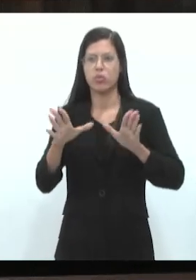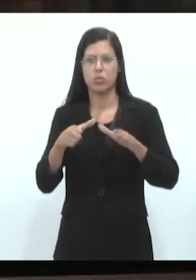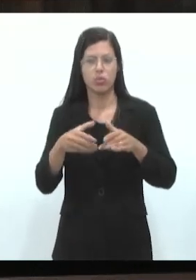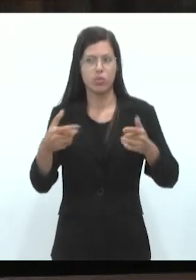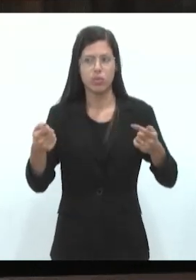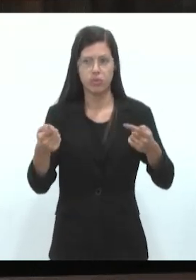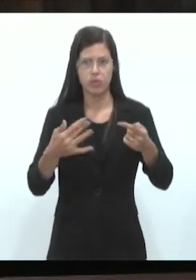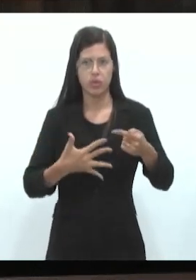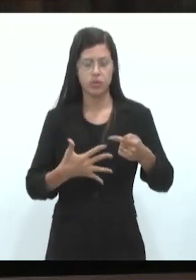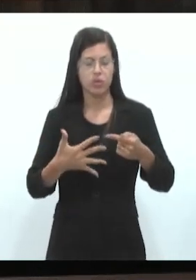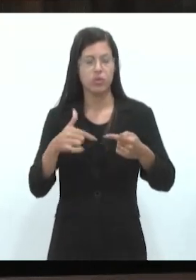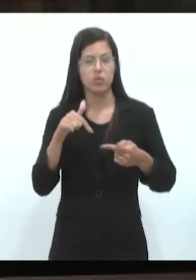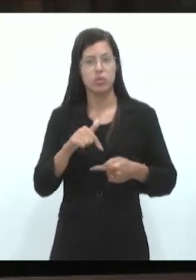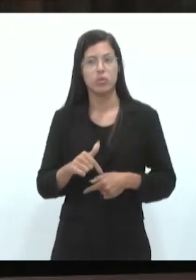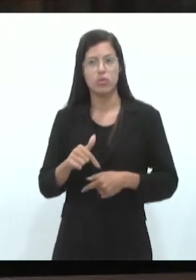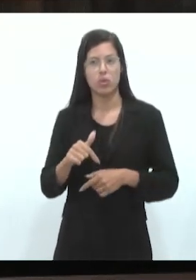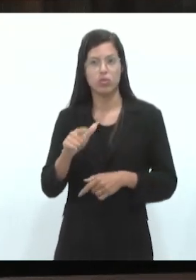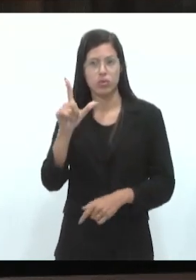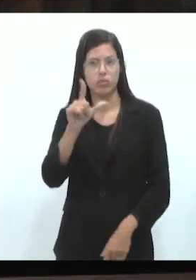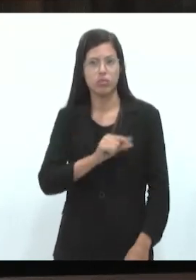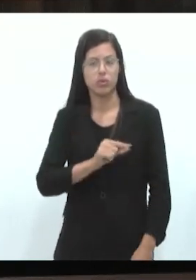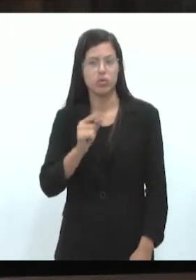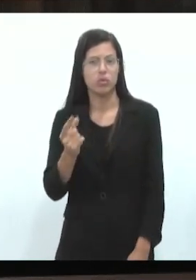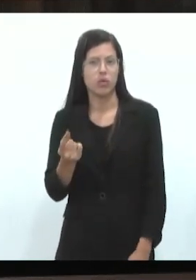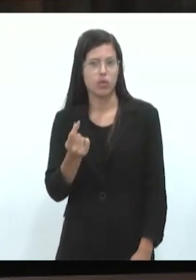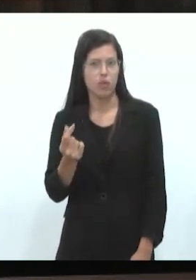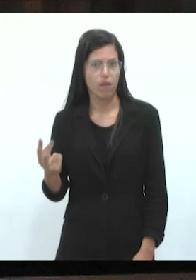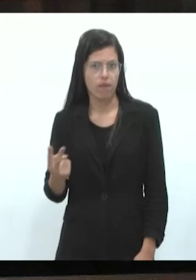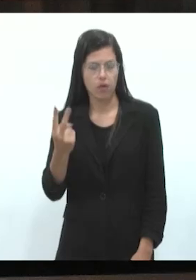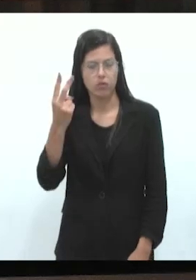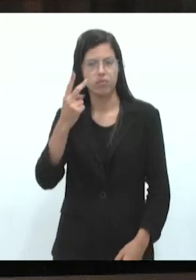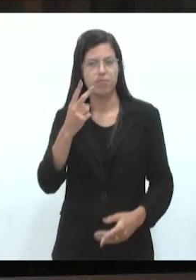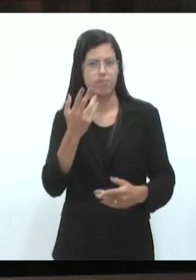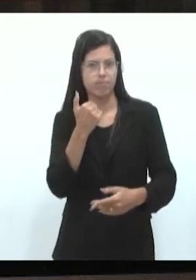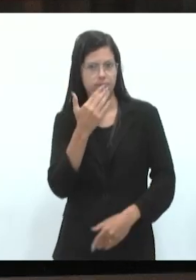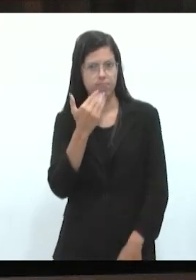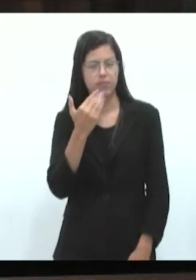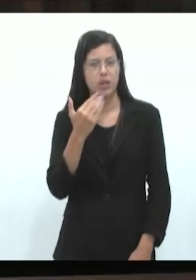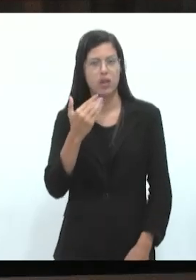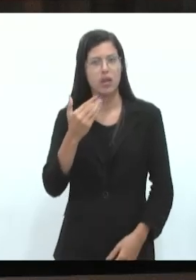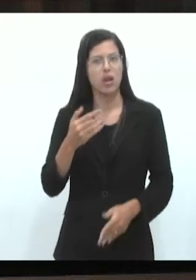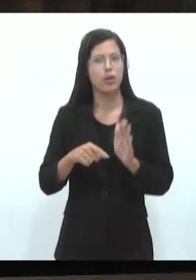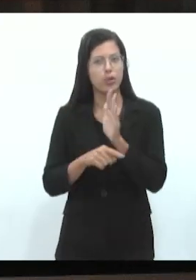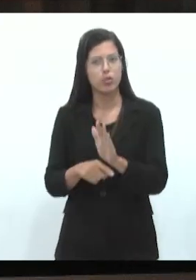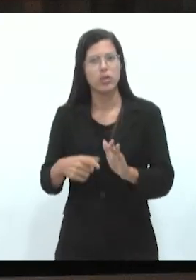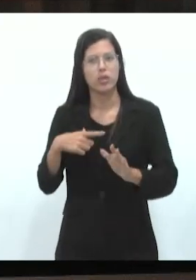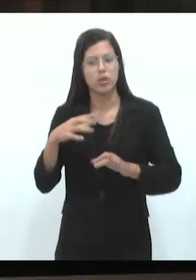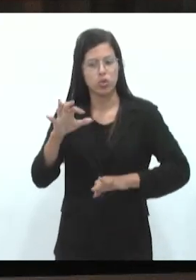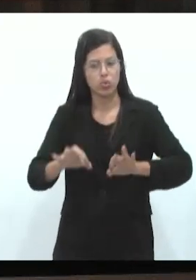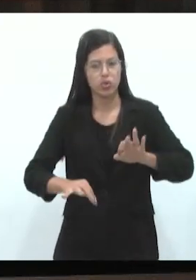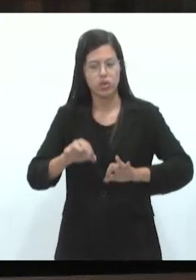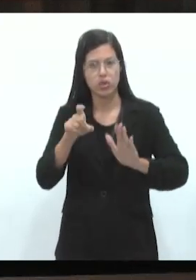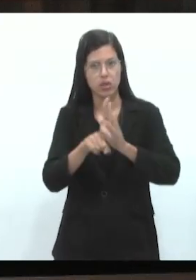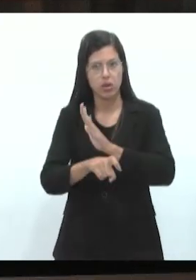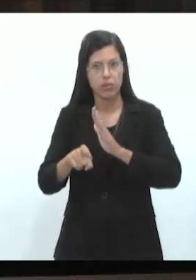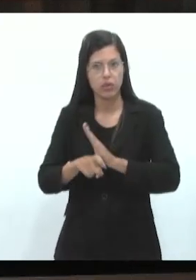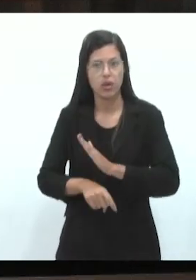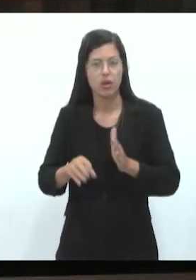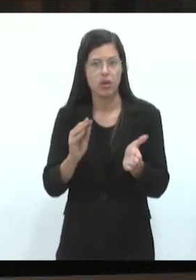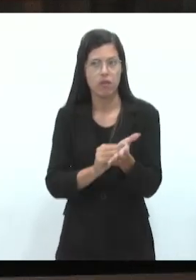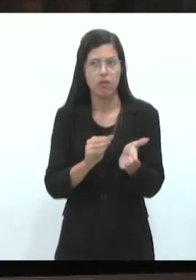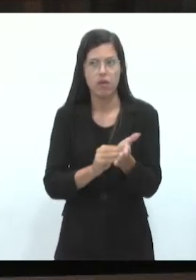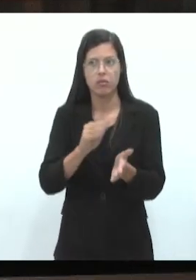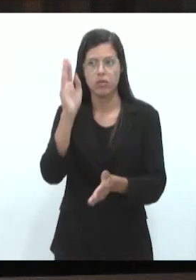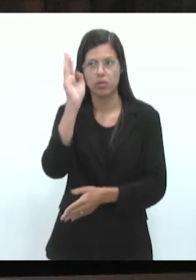implementa a política do presidente Lula, diminui o preço dos alimentos e ajuda a gente a ter justiça tributária, que é uma coisa que falta muito no